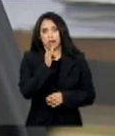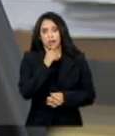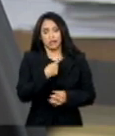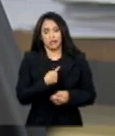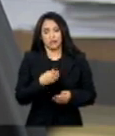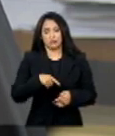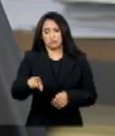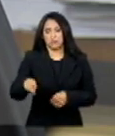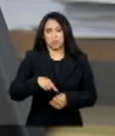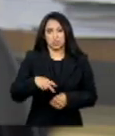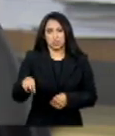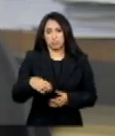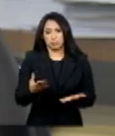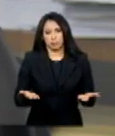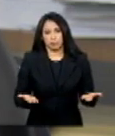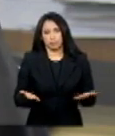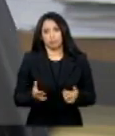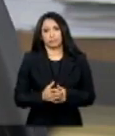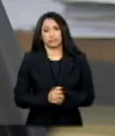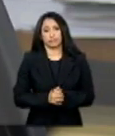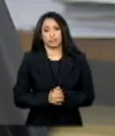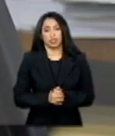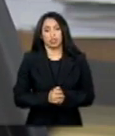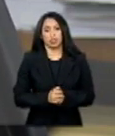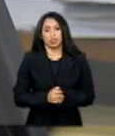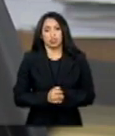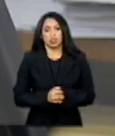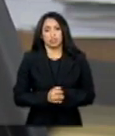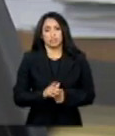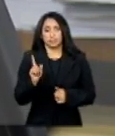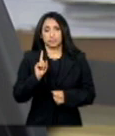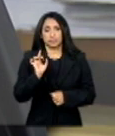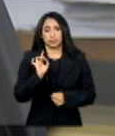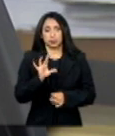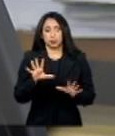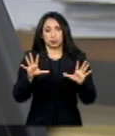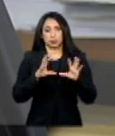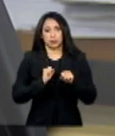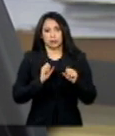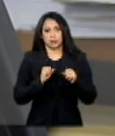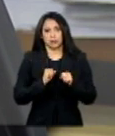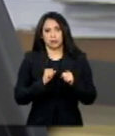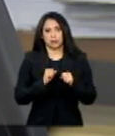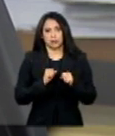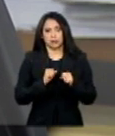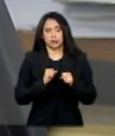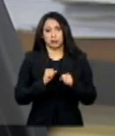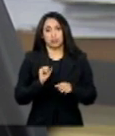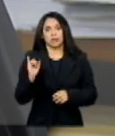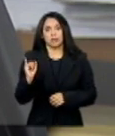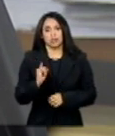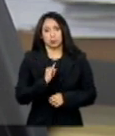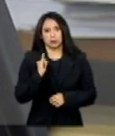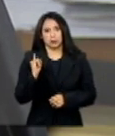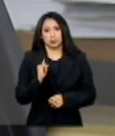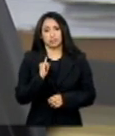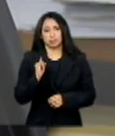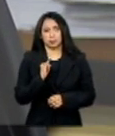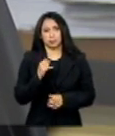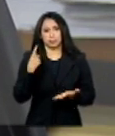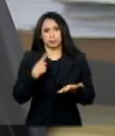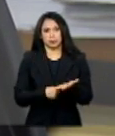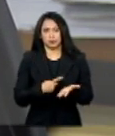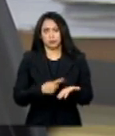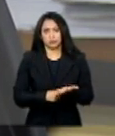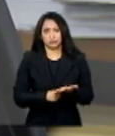ponto o requerente não apenas se furtou em trazer ao sol os dados empíricos que comprovassem suas alegações